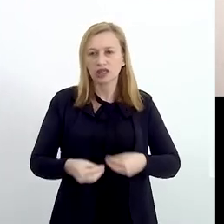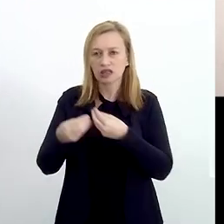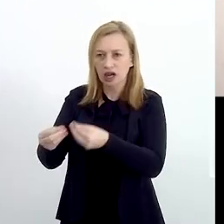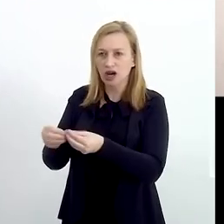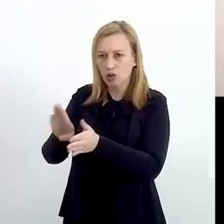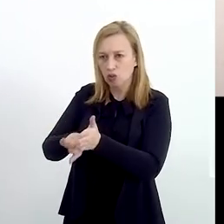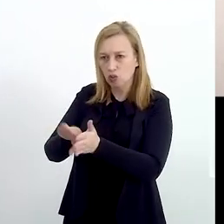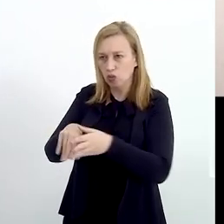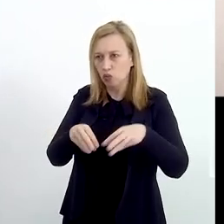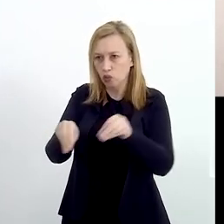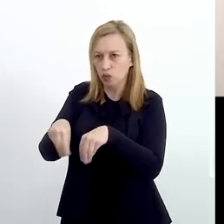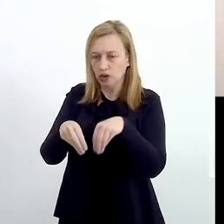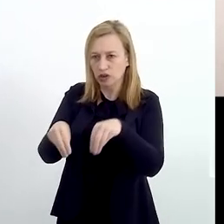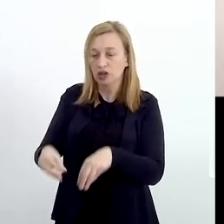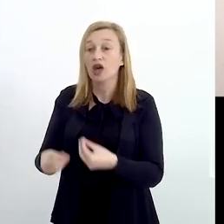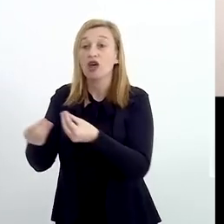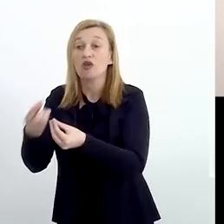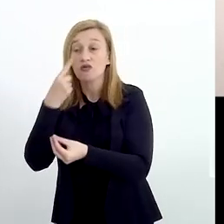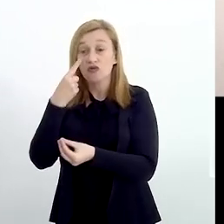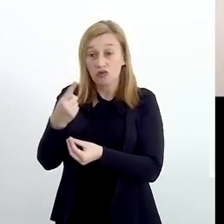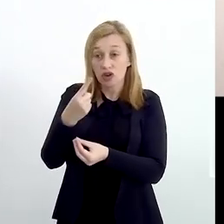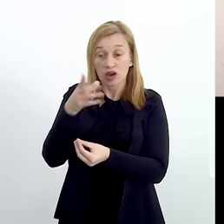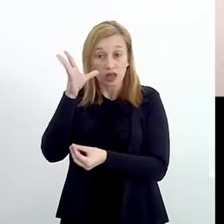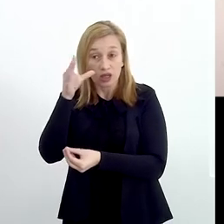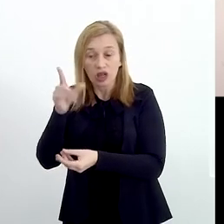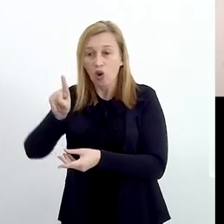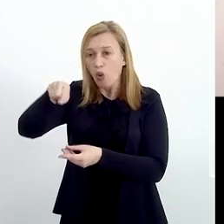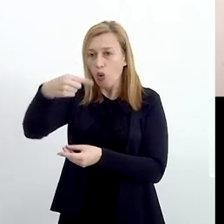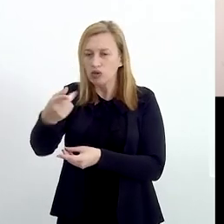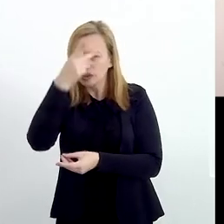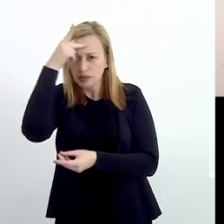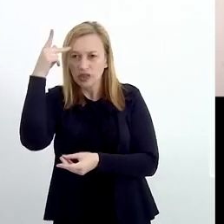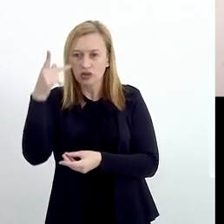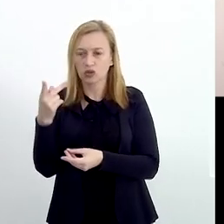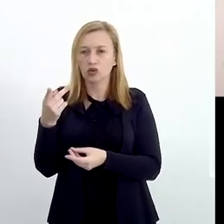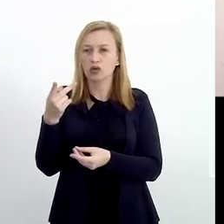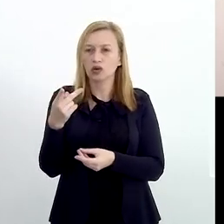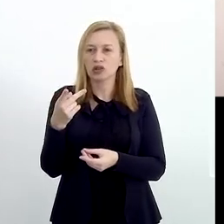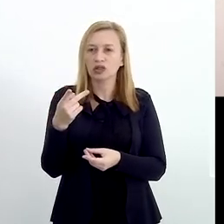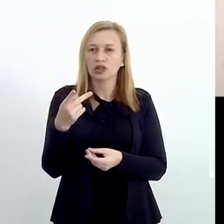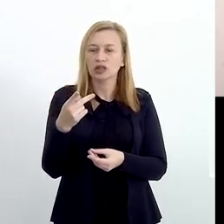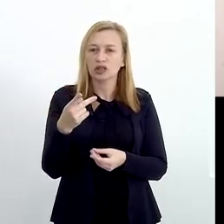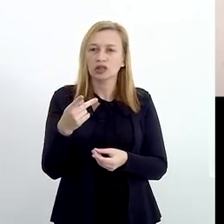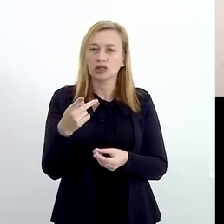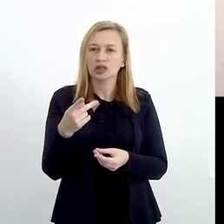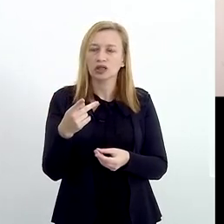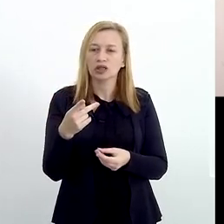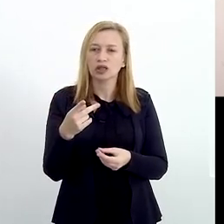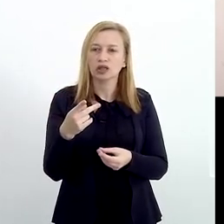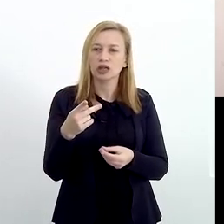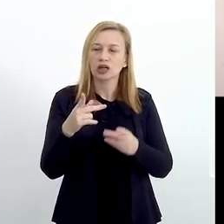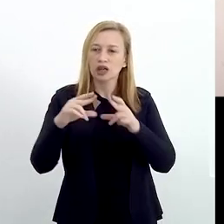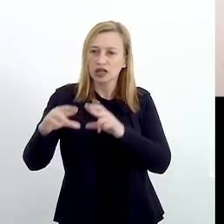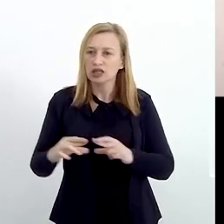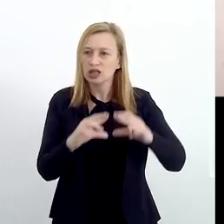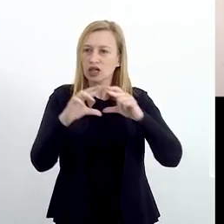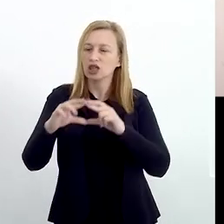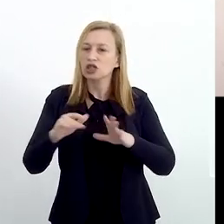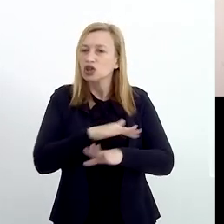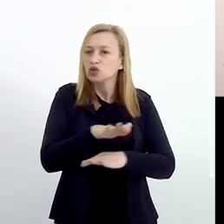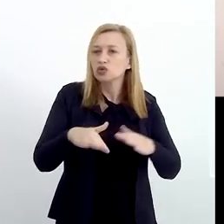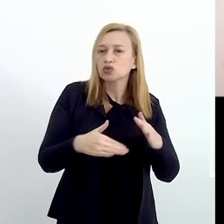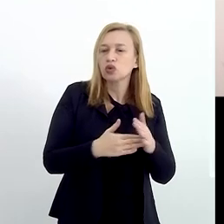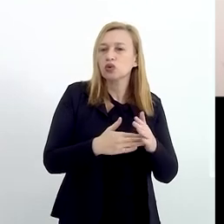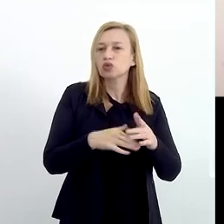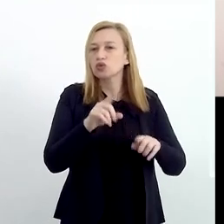ele entrega o resumo pensa que desafia interessante tem a outra pessoa lá na ponta né a planta de reciclagem que tem